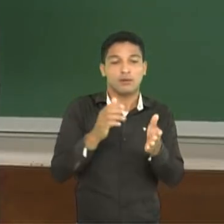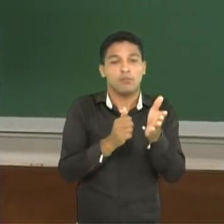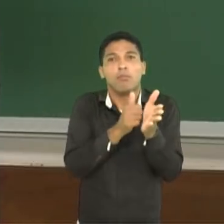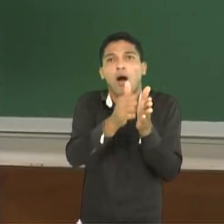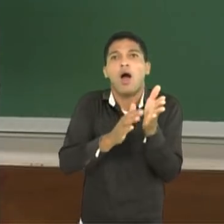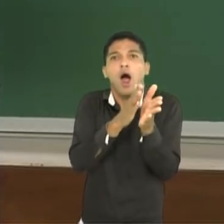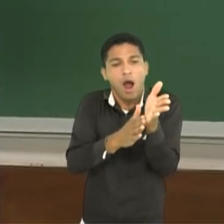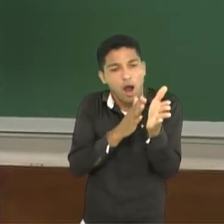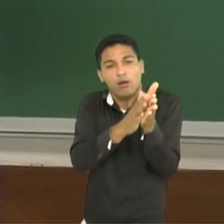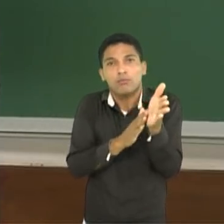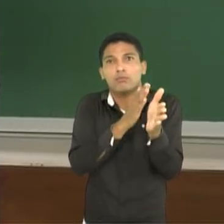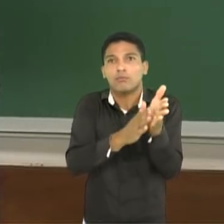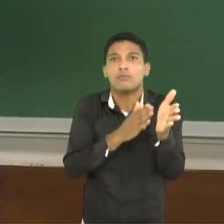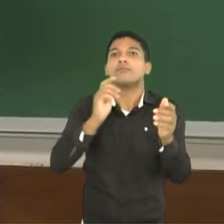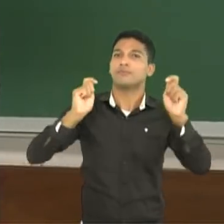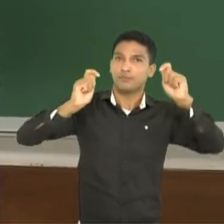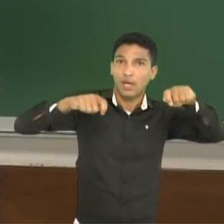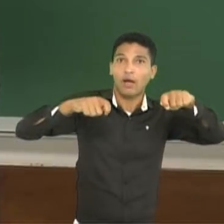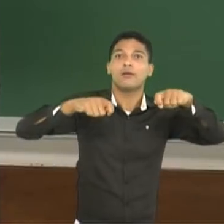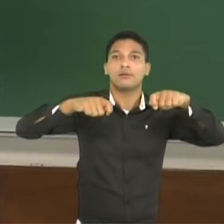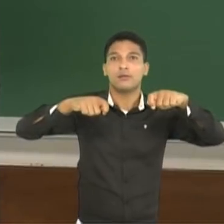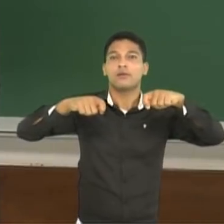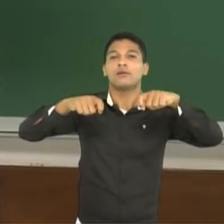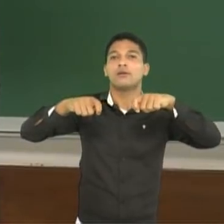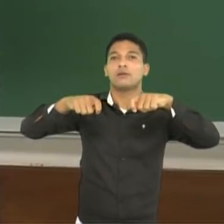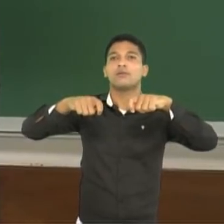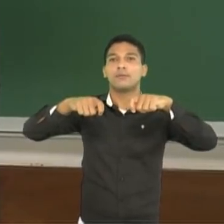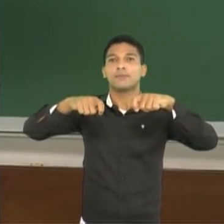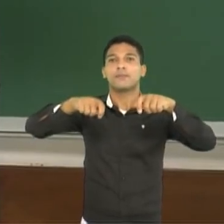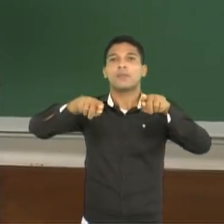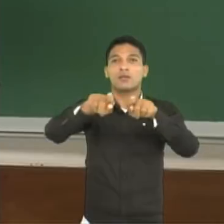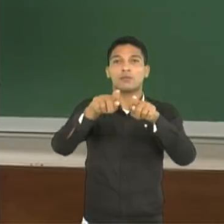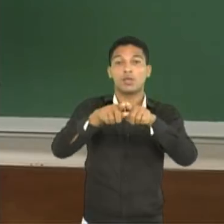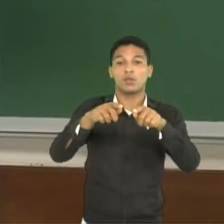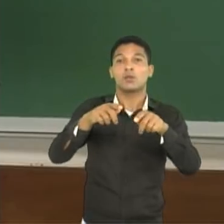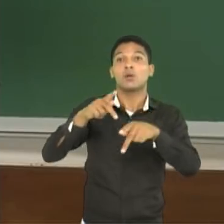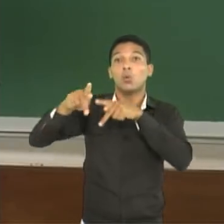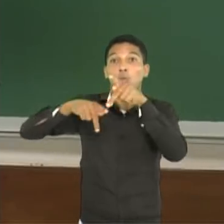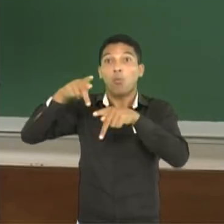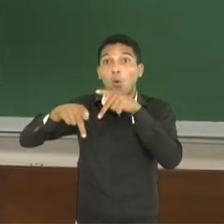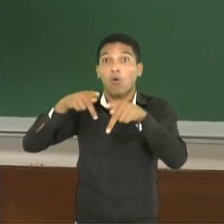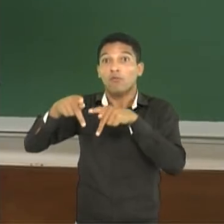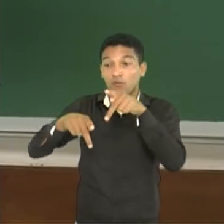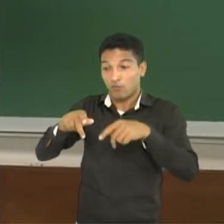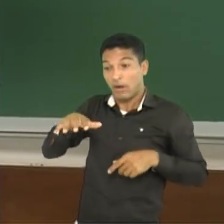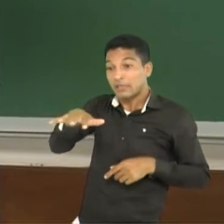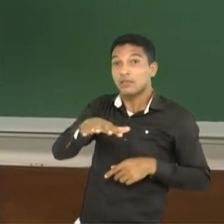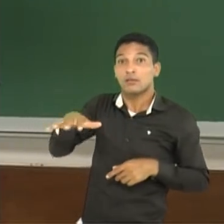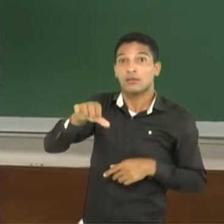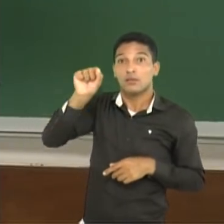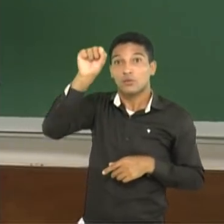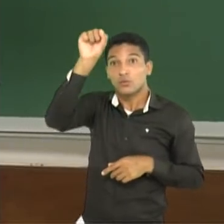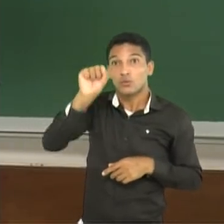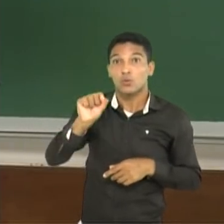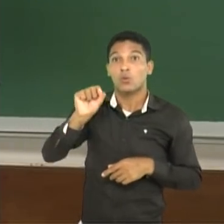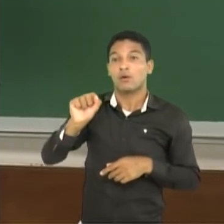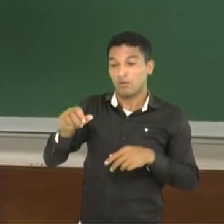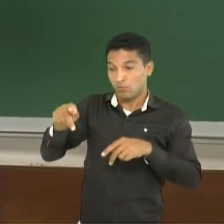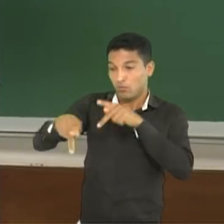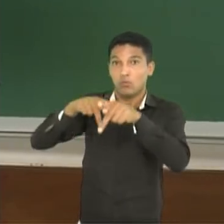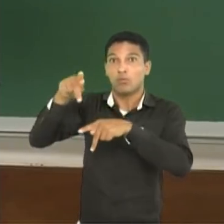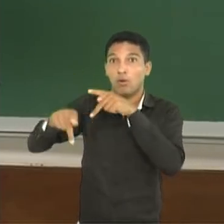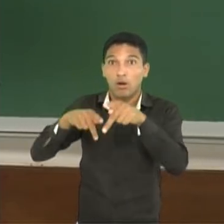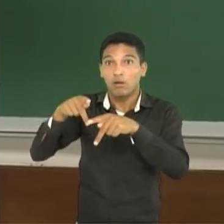desenvolvimento industrial, né? A população se distribui de maneira uniforme, lembra que a gente comentou sobre isso? Também favorece a questão